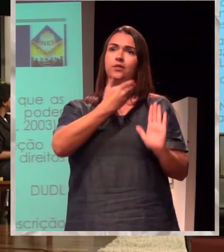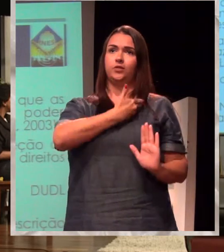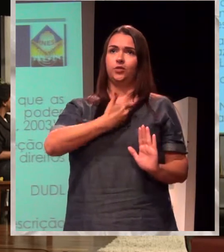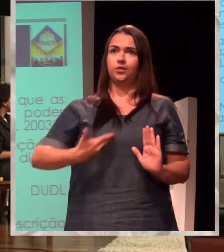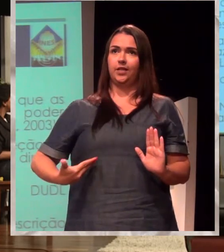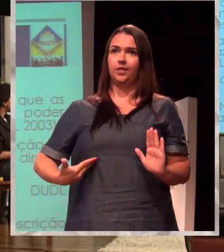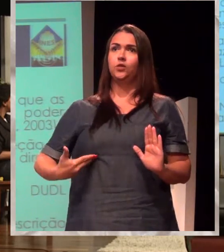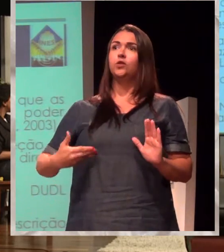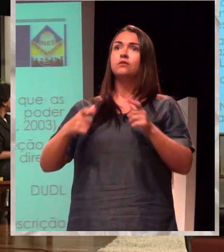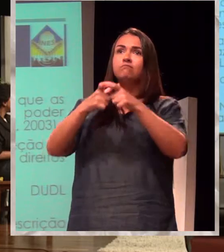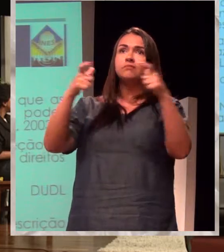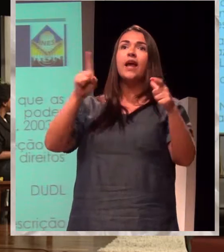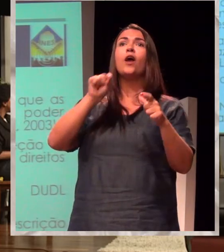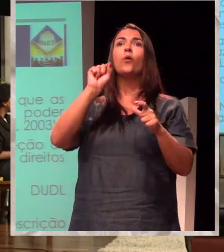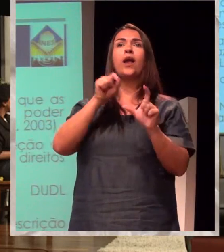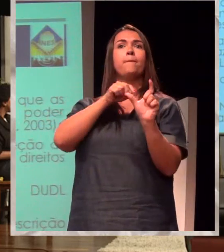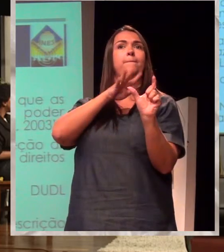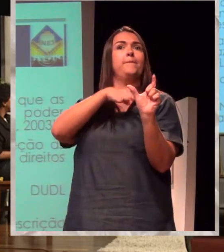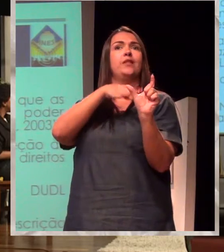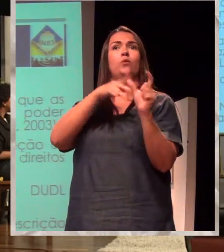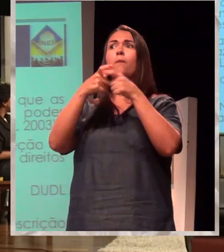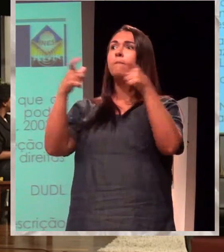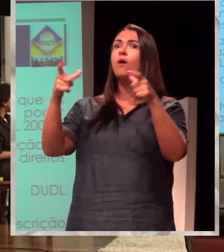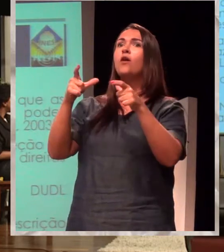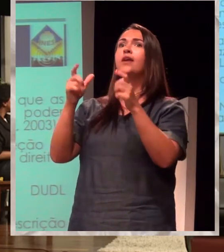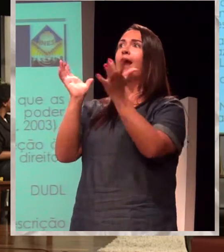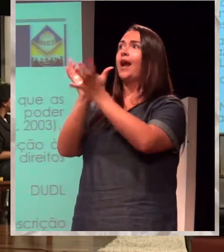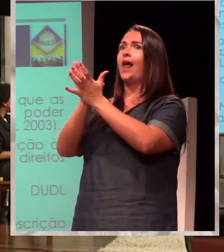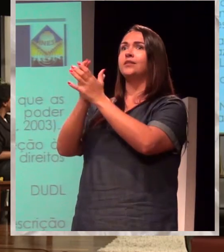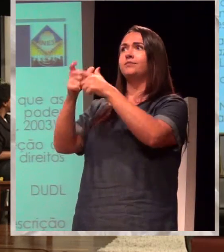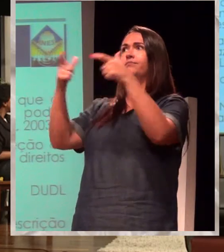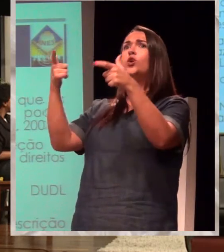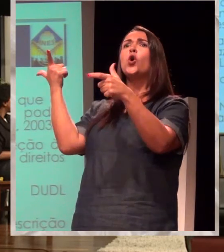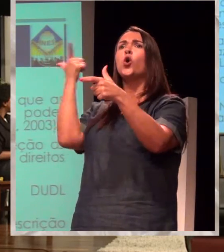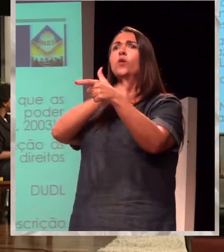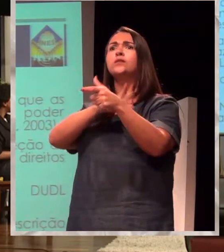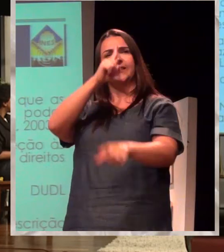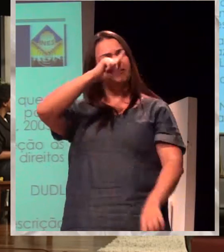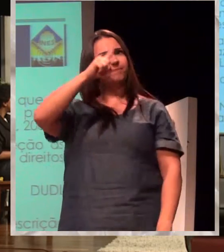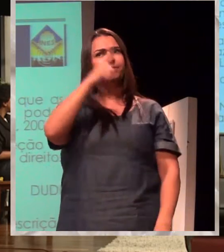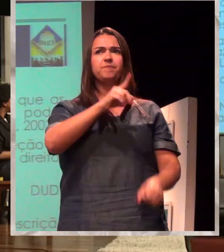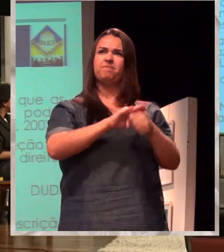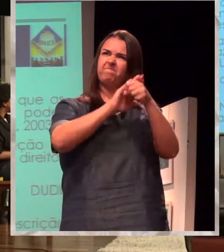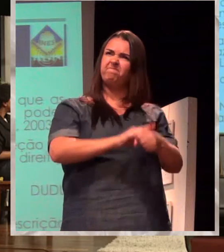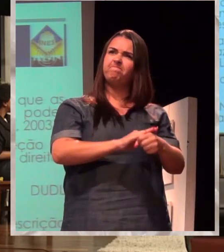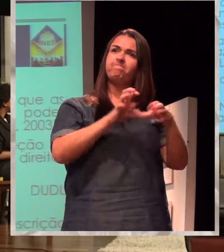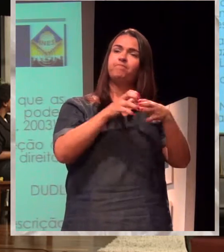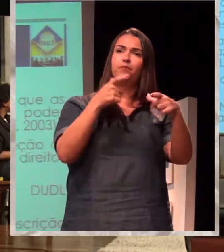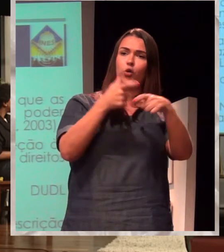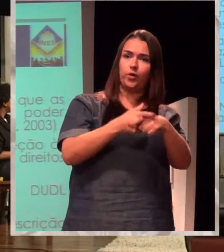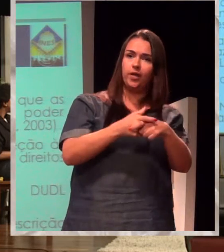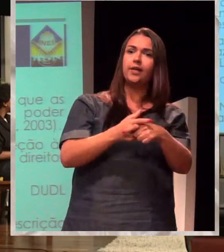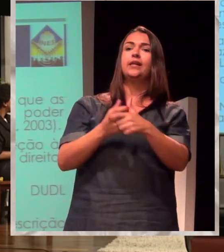Estado-nação, que foi meio que um mito criado para que as classes dominantes pudessem subjugar as minorias, segundo Hamel. E também